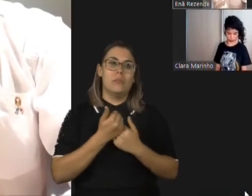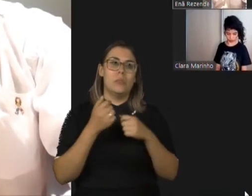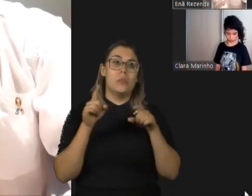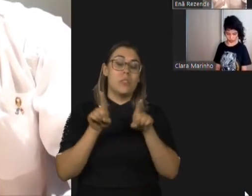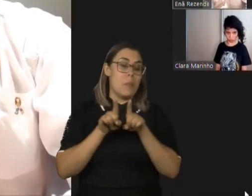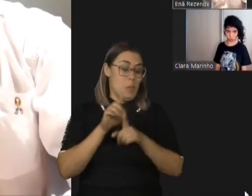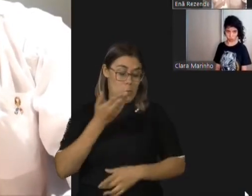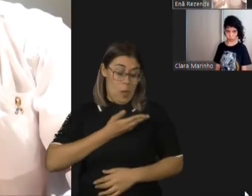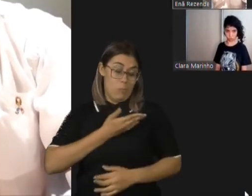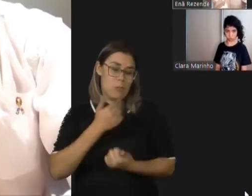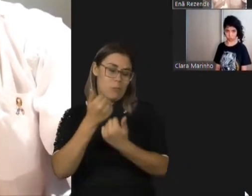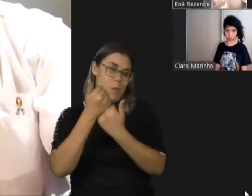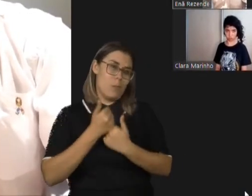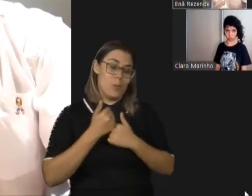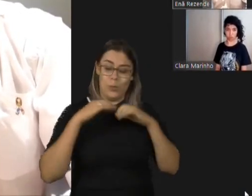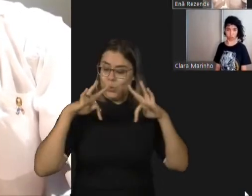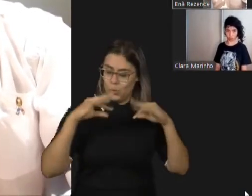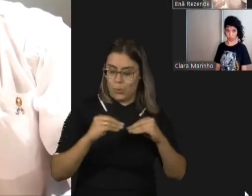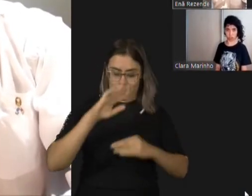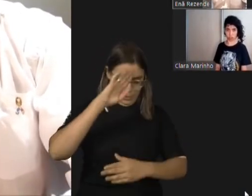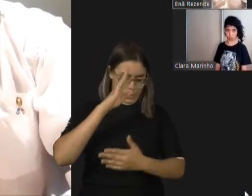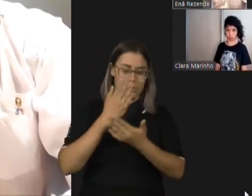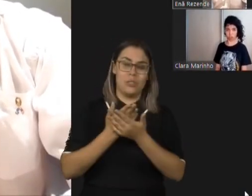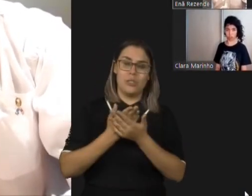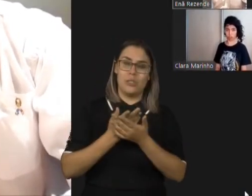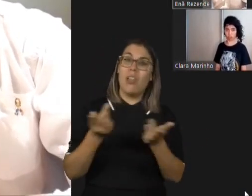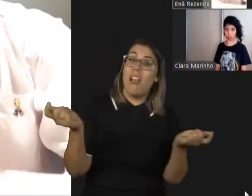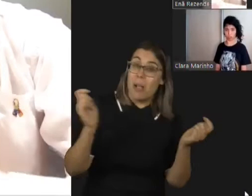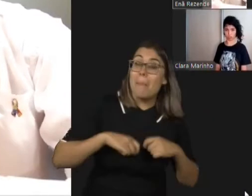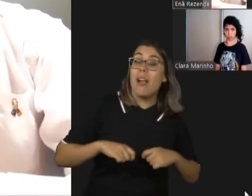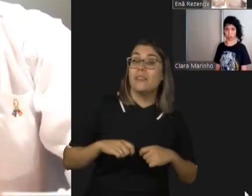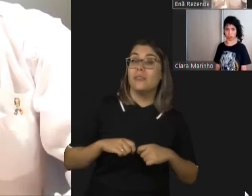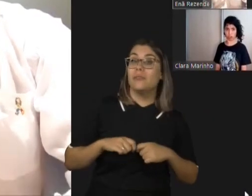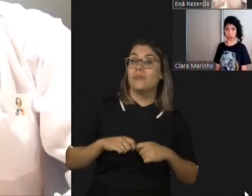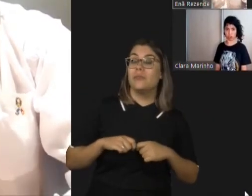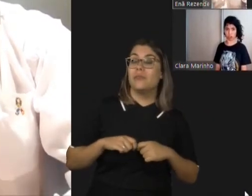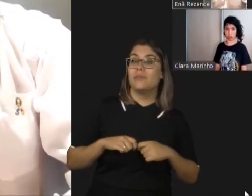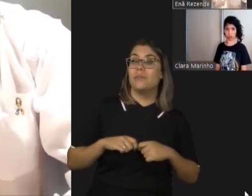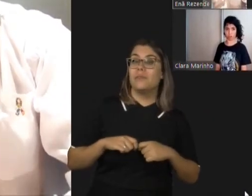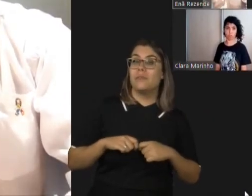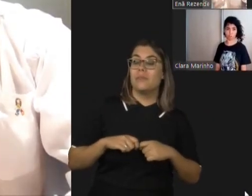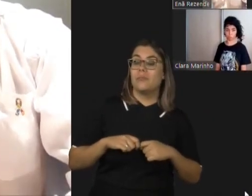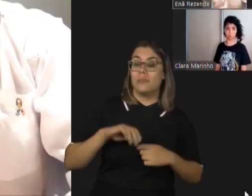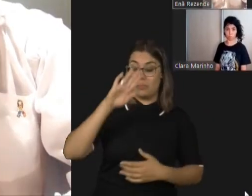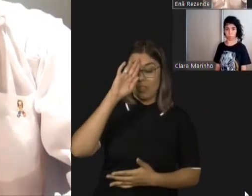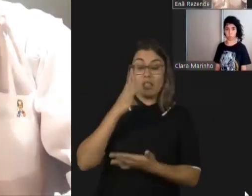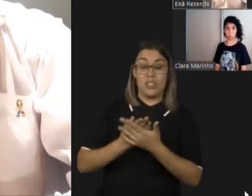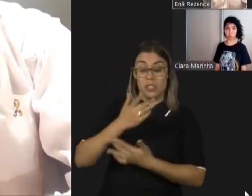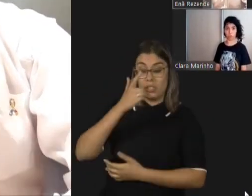meus amigos. E todos que acreditam que somos capazes de sermos quem queremos ser.